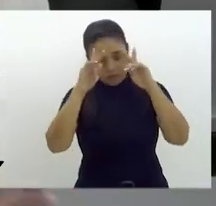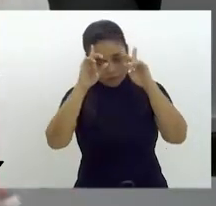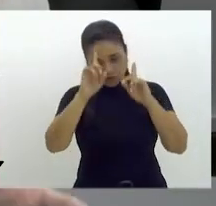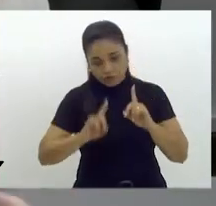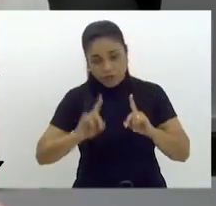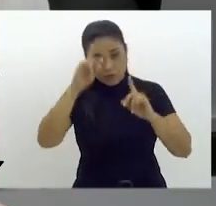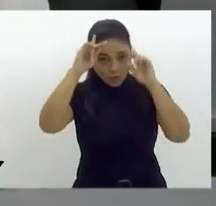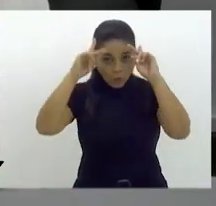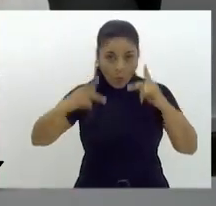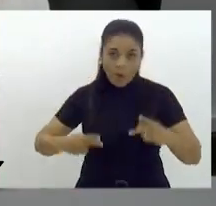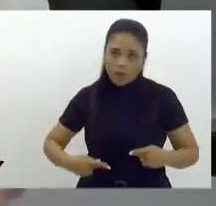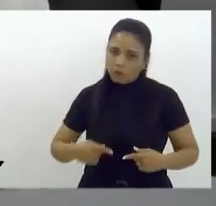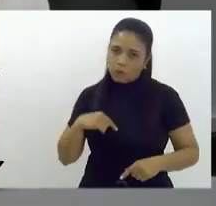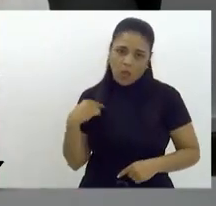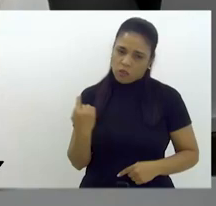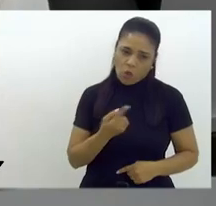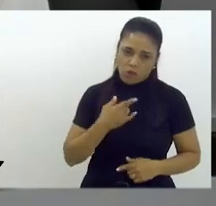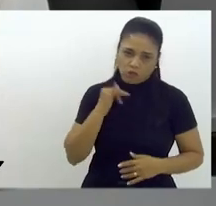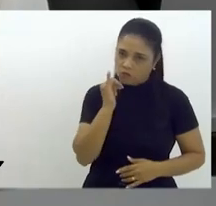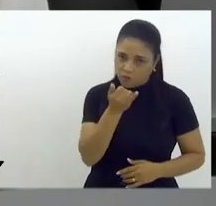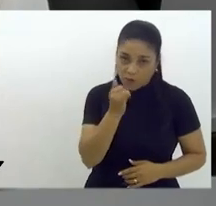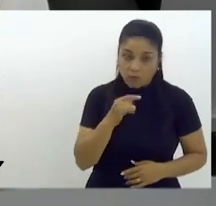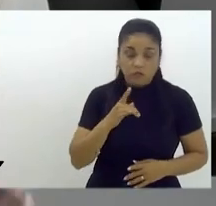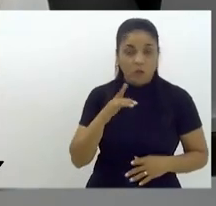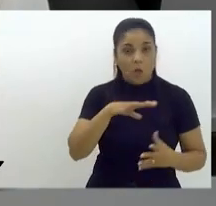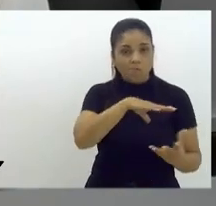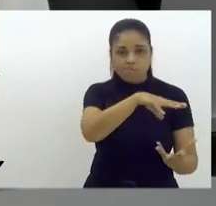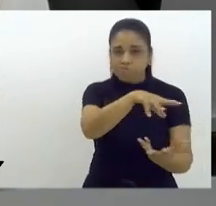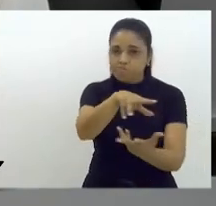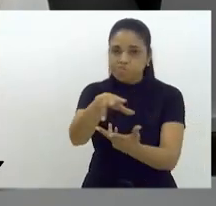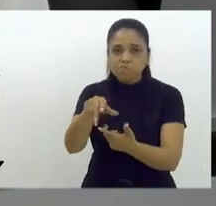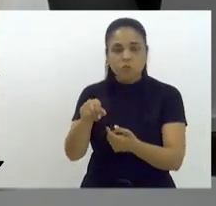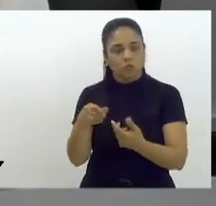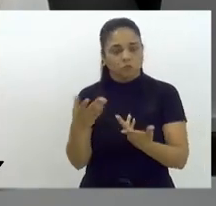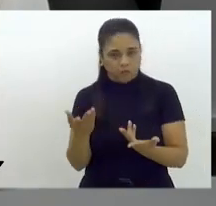não somos nós aqui estamos falando é a comunidade internacionalmente